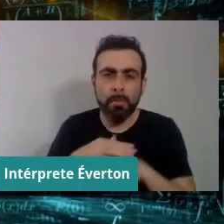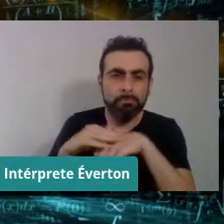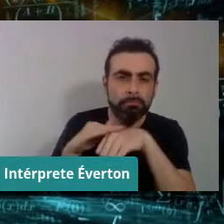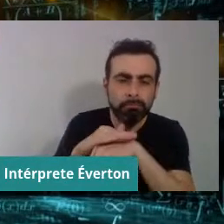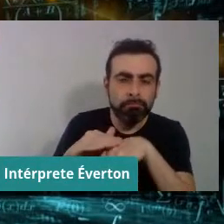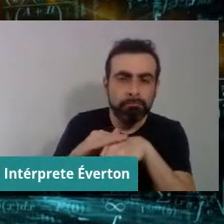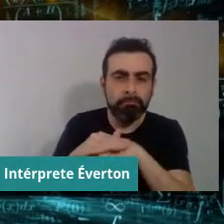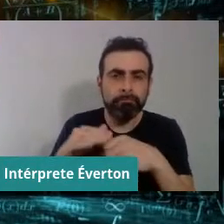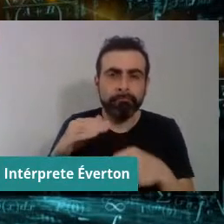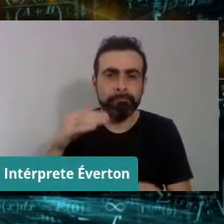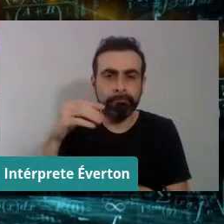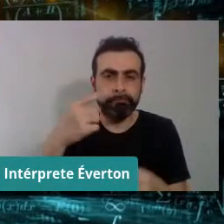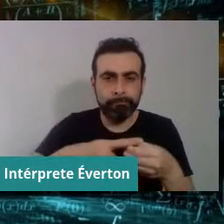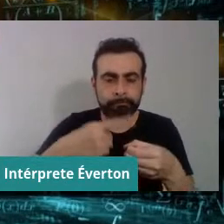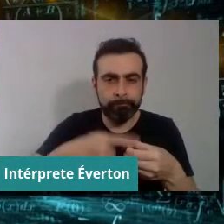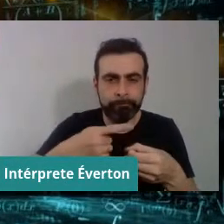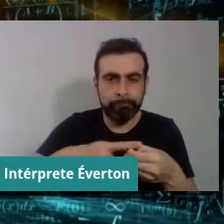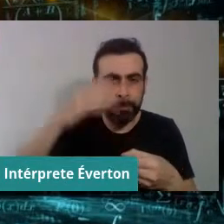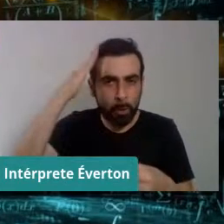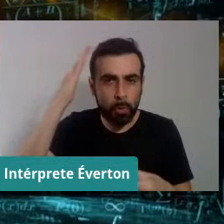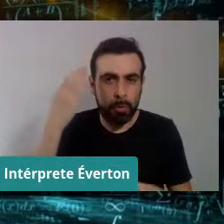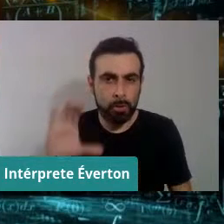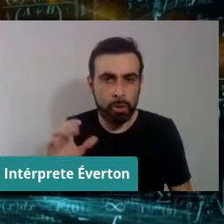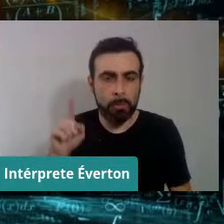senhor Moisés do Pion.